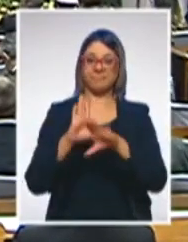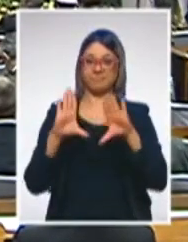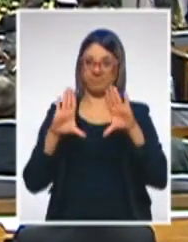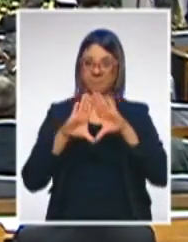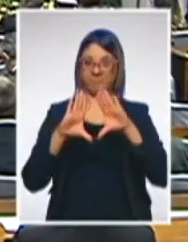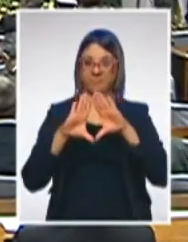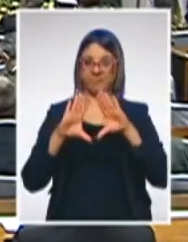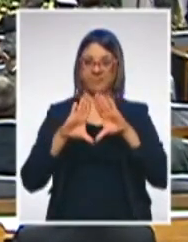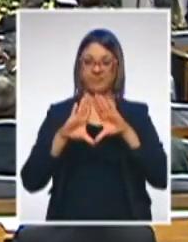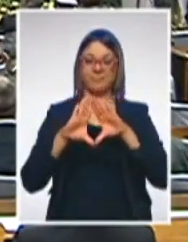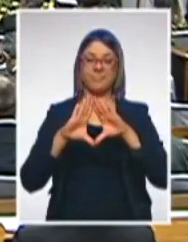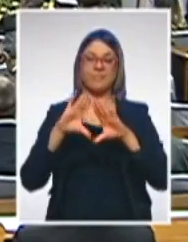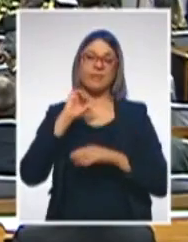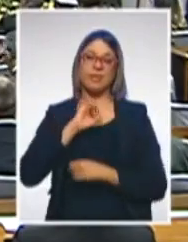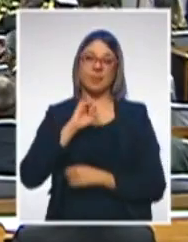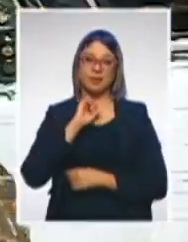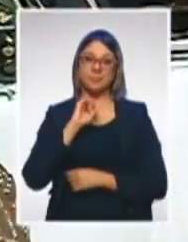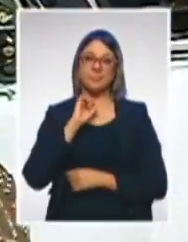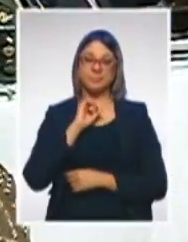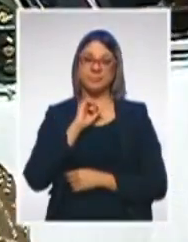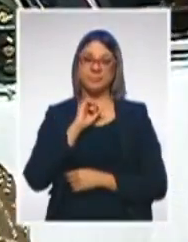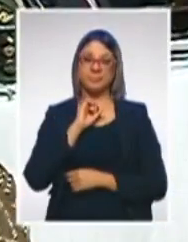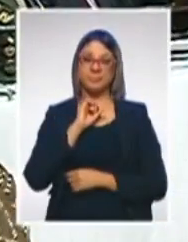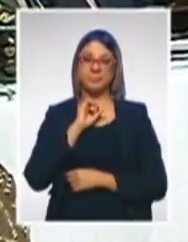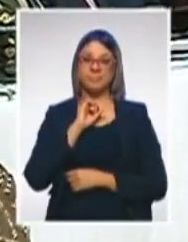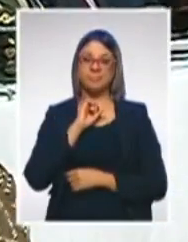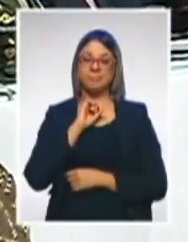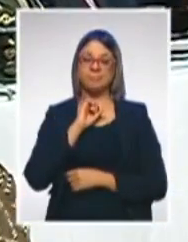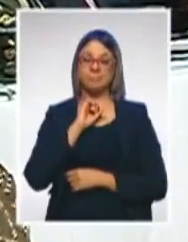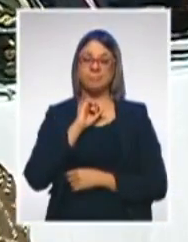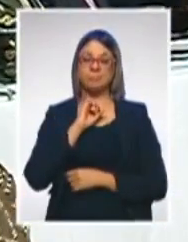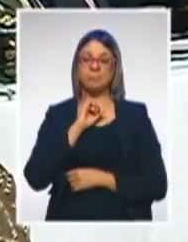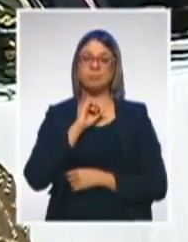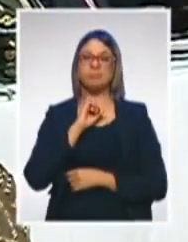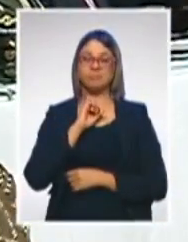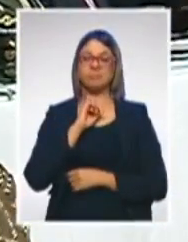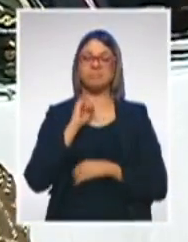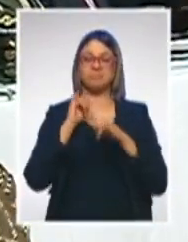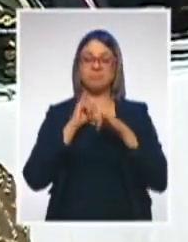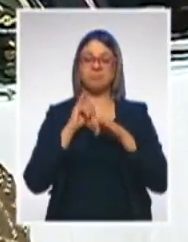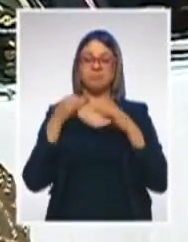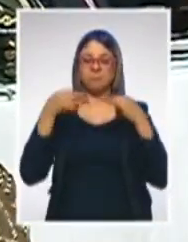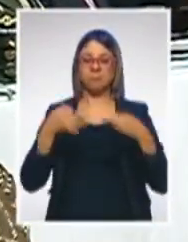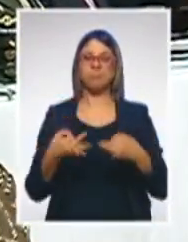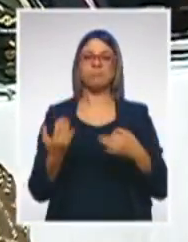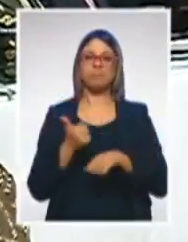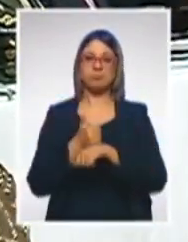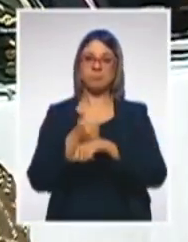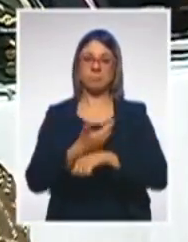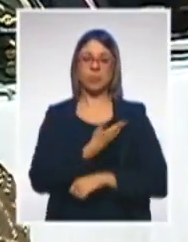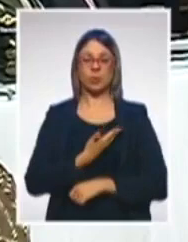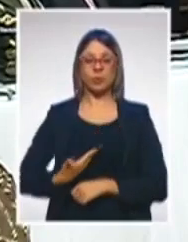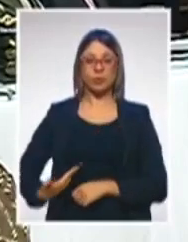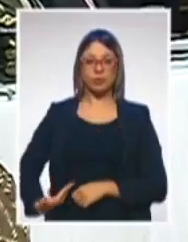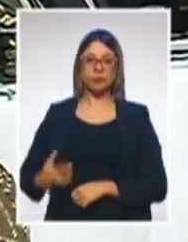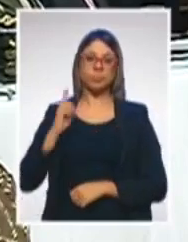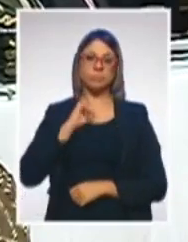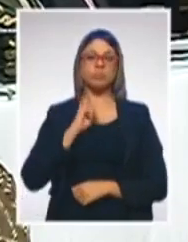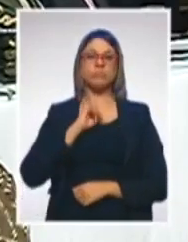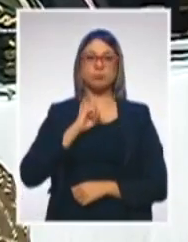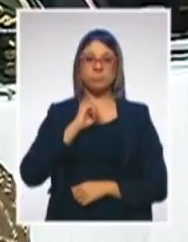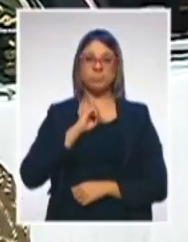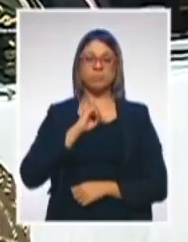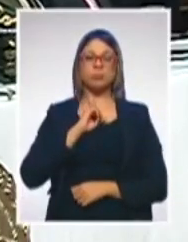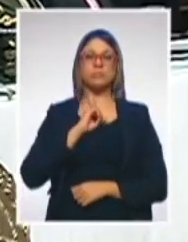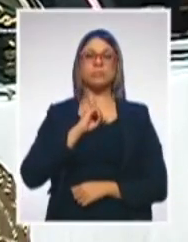Assembleia Legislativa do Estado de Minas Gerais, declaro empossado no cargo de governador do Estado de Minas Gerais